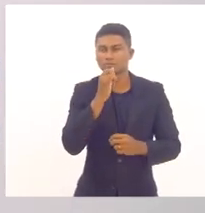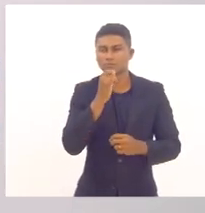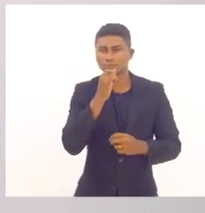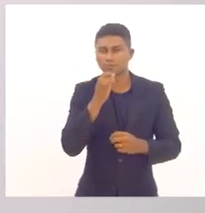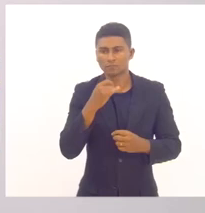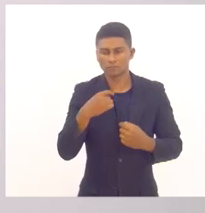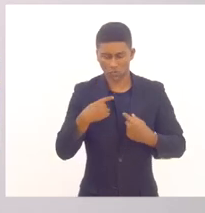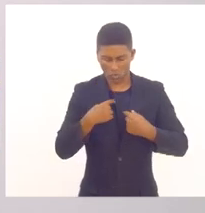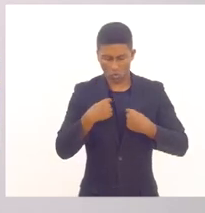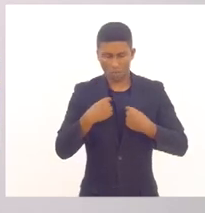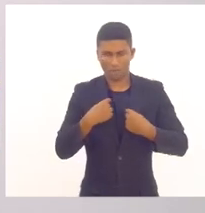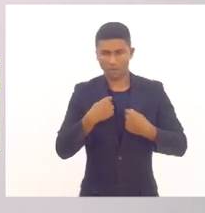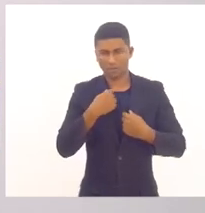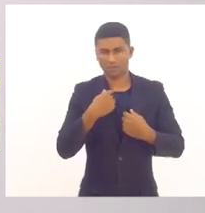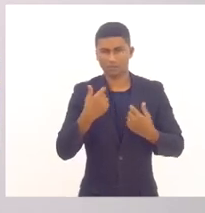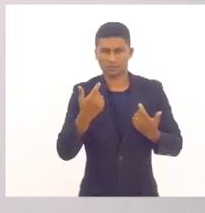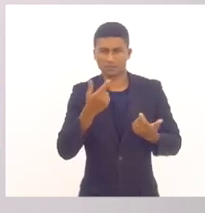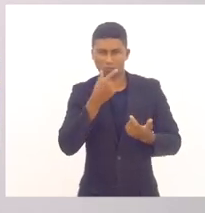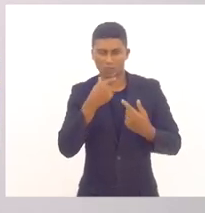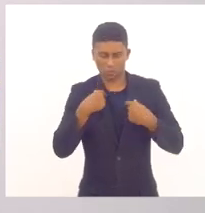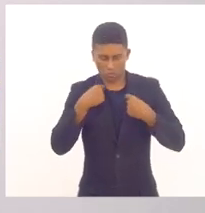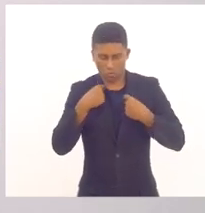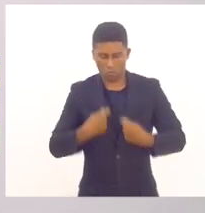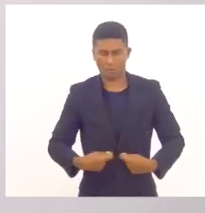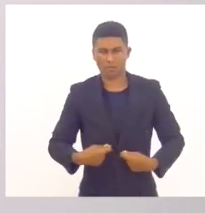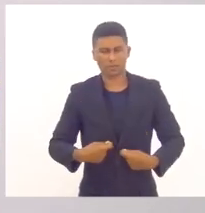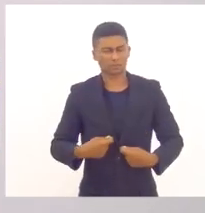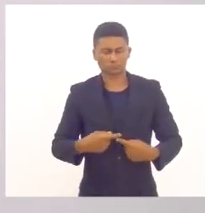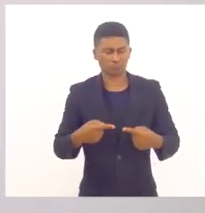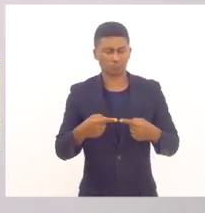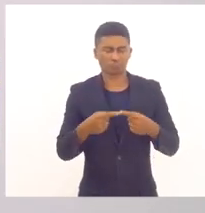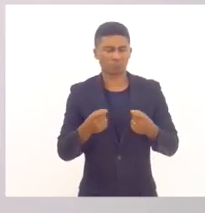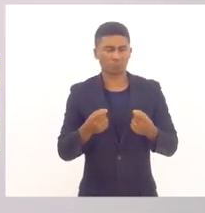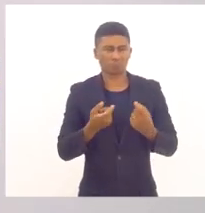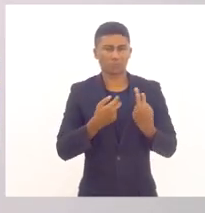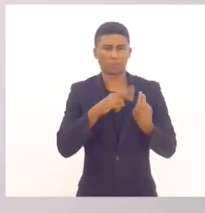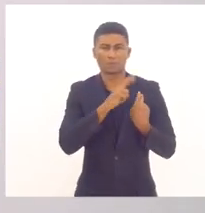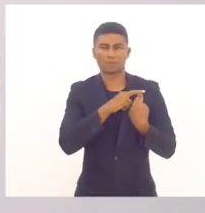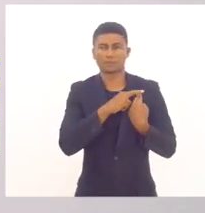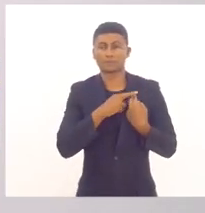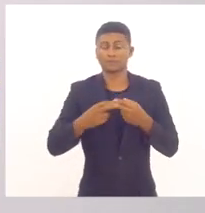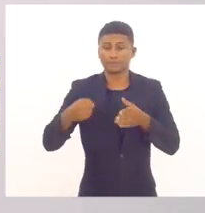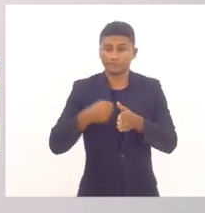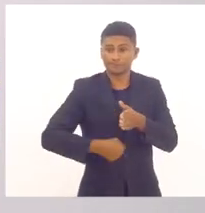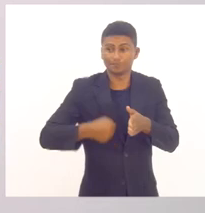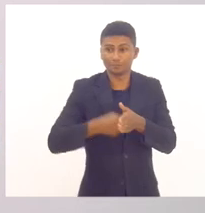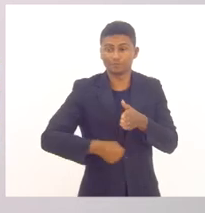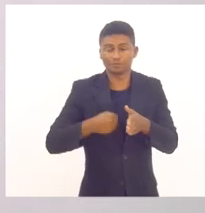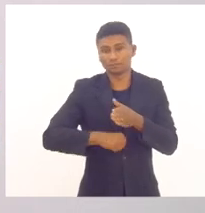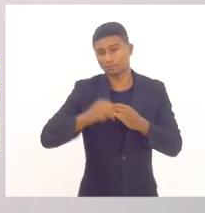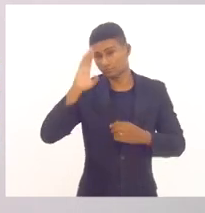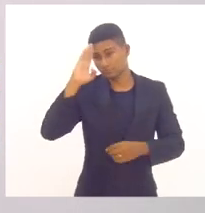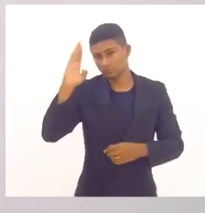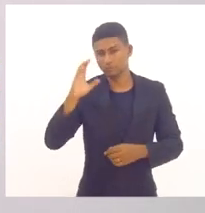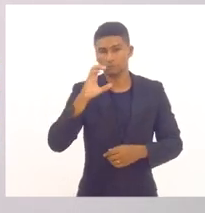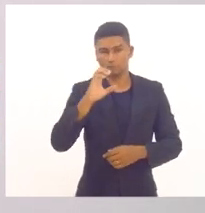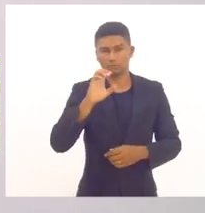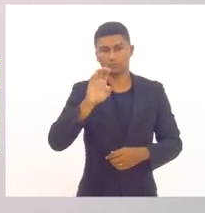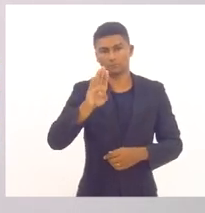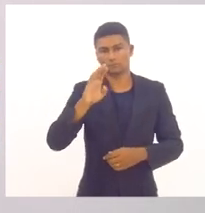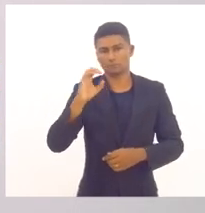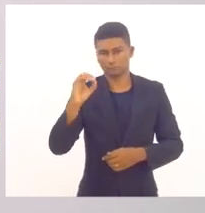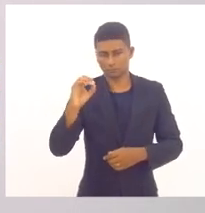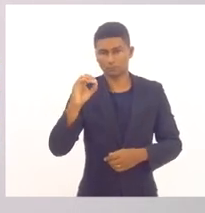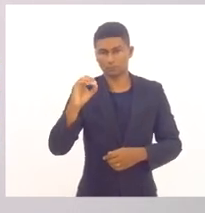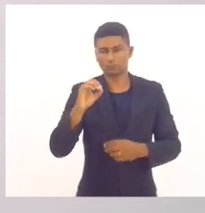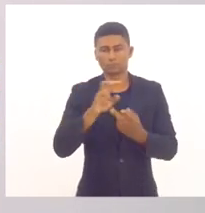Né? Então, as principais batalhas da capoeira... Eu, o mestre Paulão Kikong, sempre tive. O CBO, Cadastro Brasileiro de